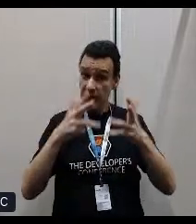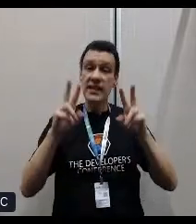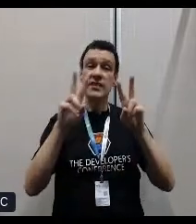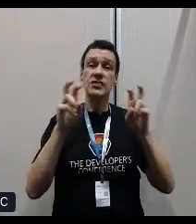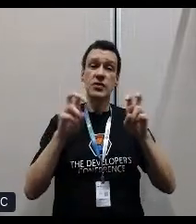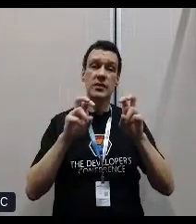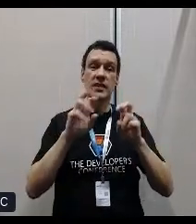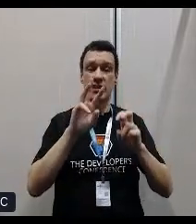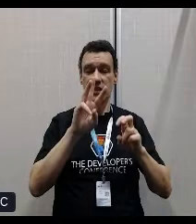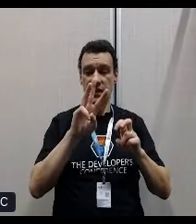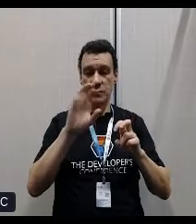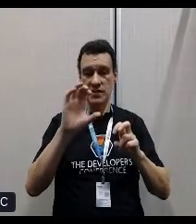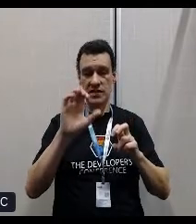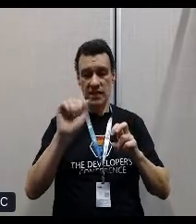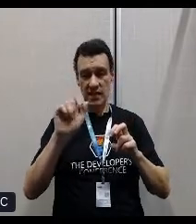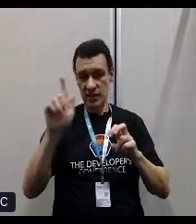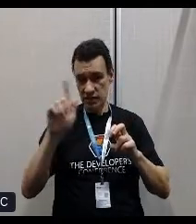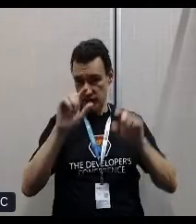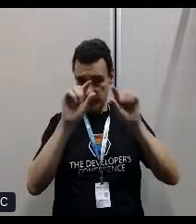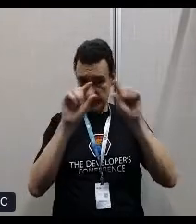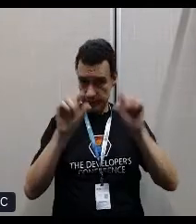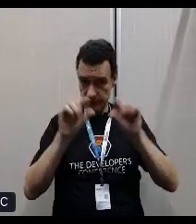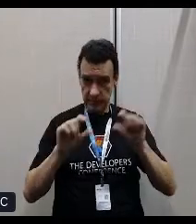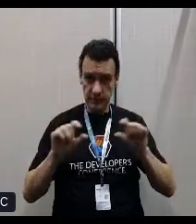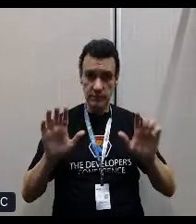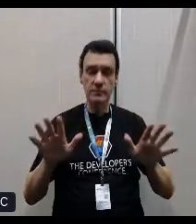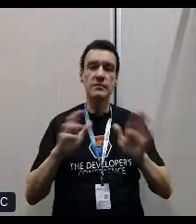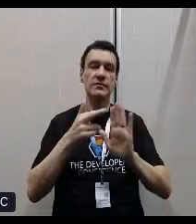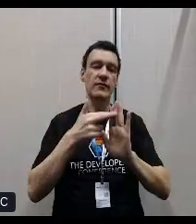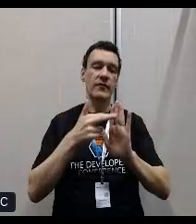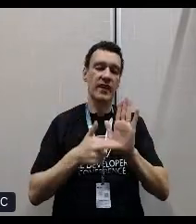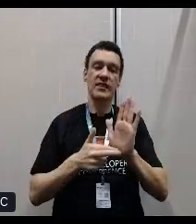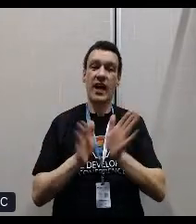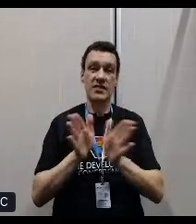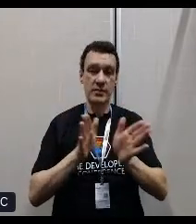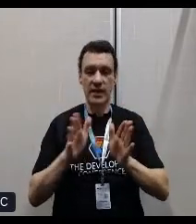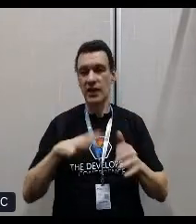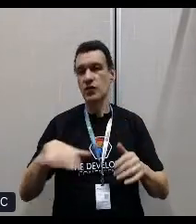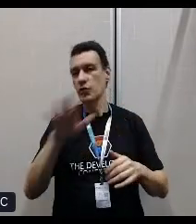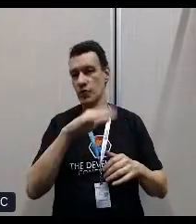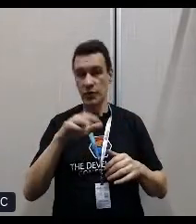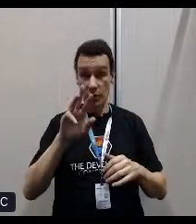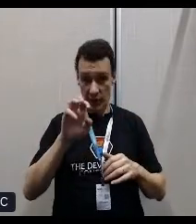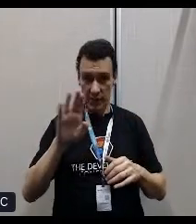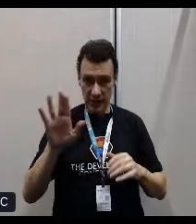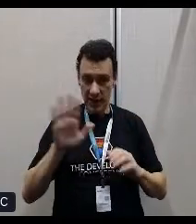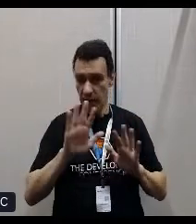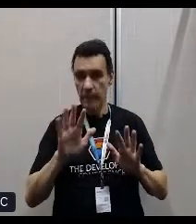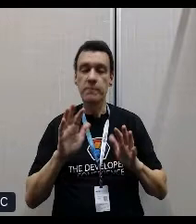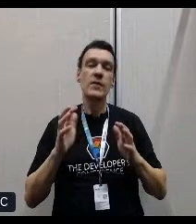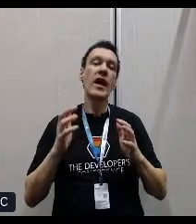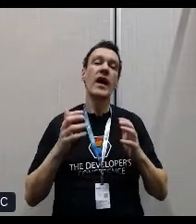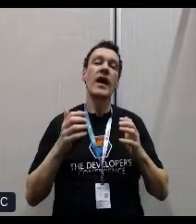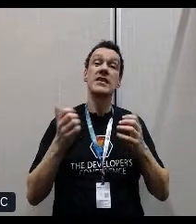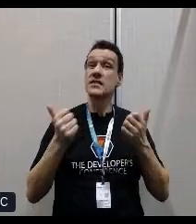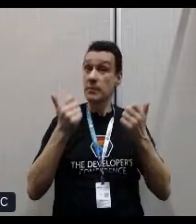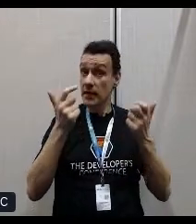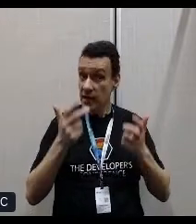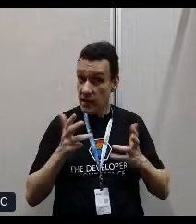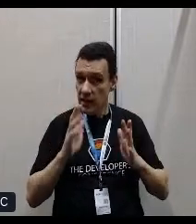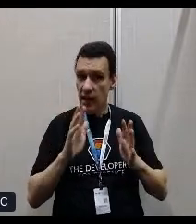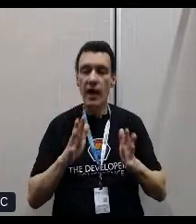título WCAG, Diretrizes de Acessibilidade para o Conteúdo da Web. Puxando para a WCAG, a gente pode falar que ela é um